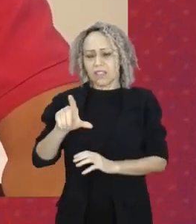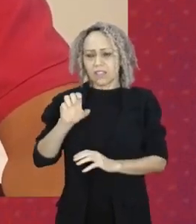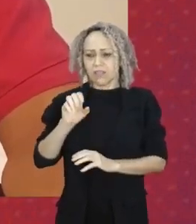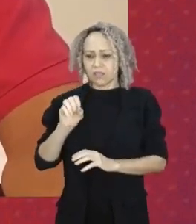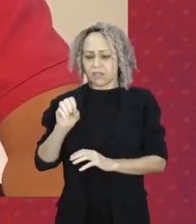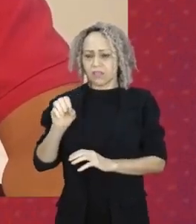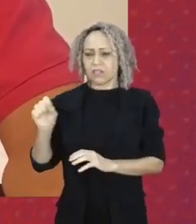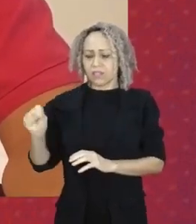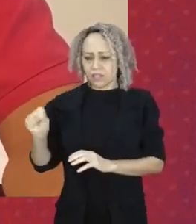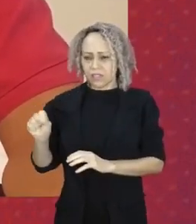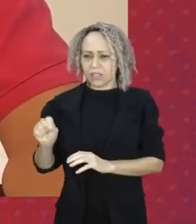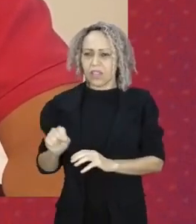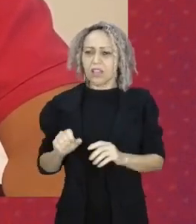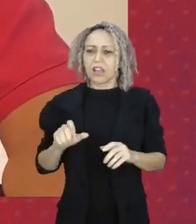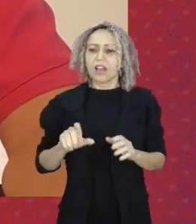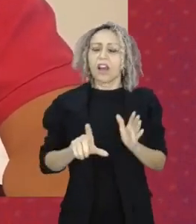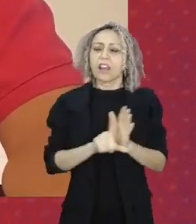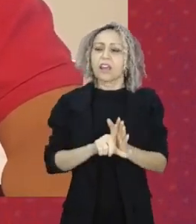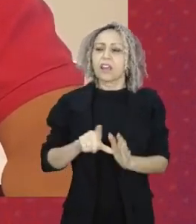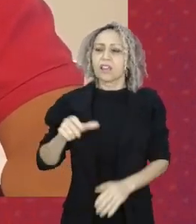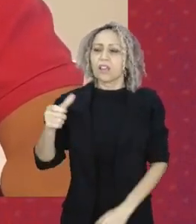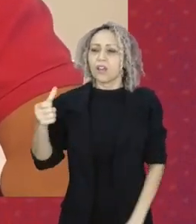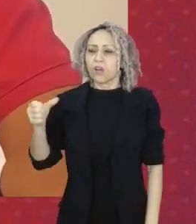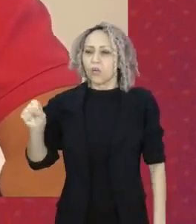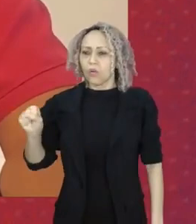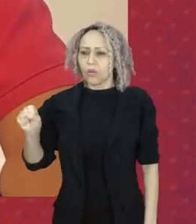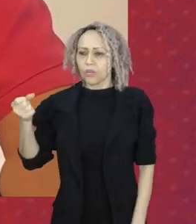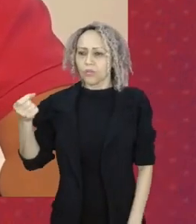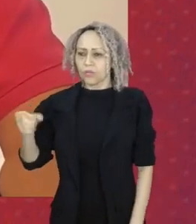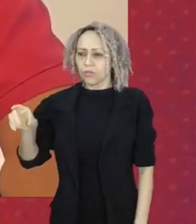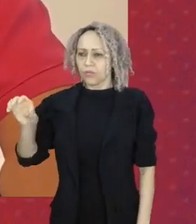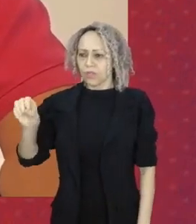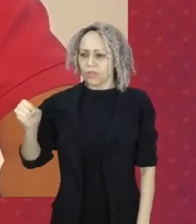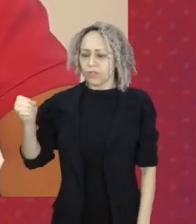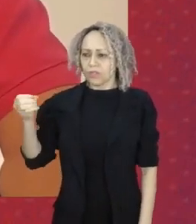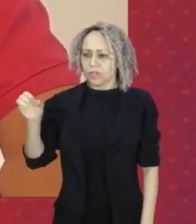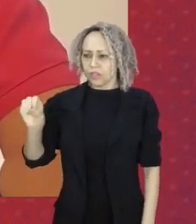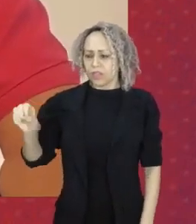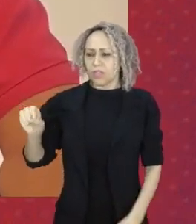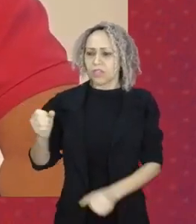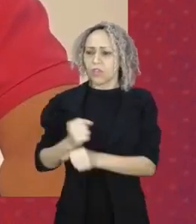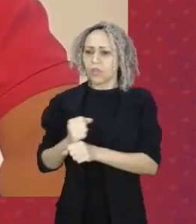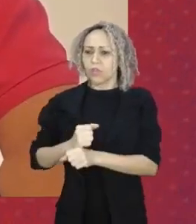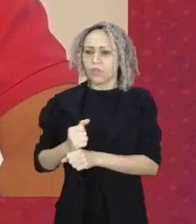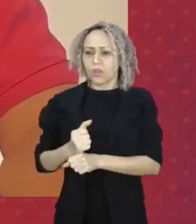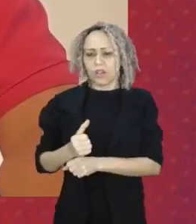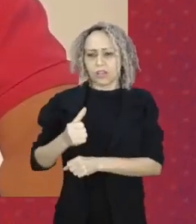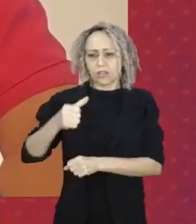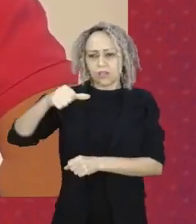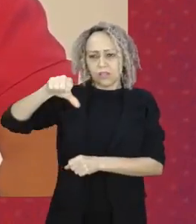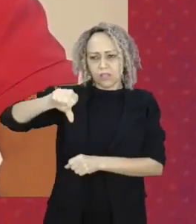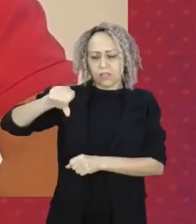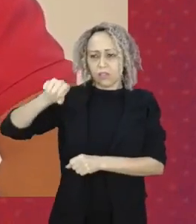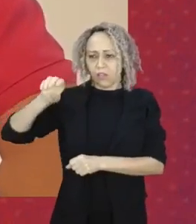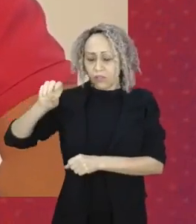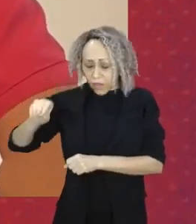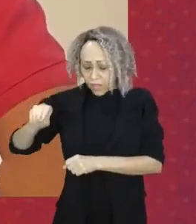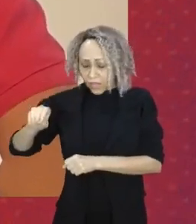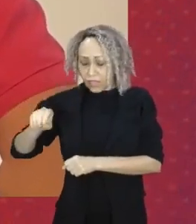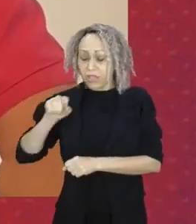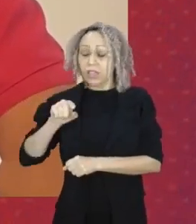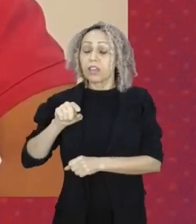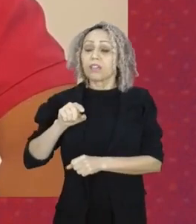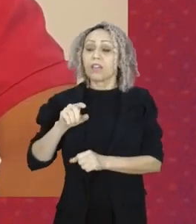número 8.080 de 1990, que dita as características do Sistema Único